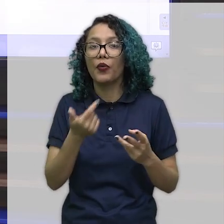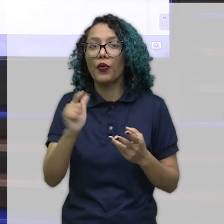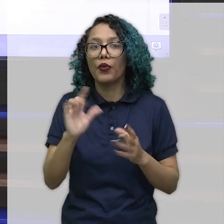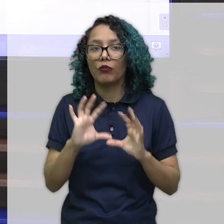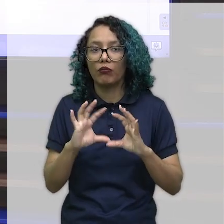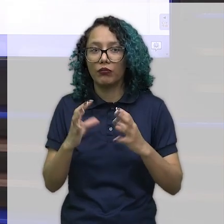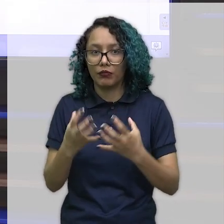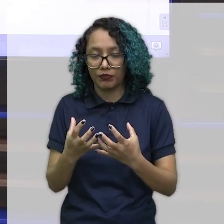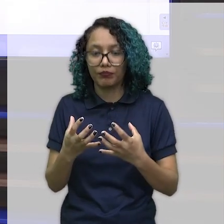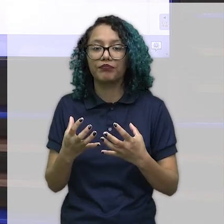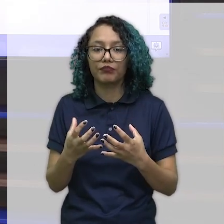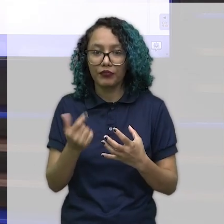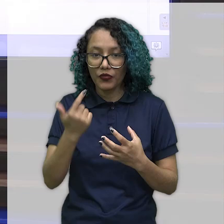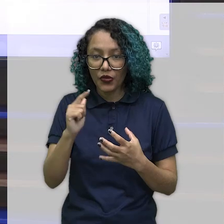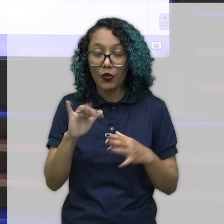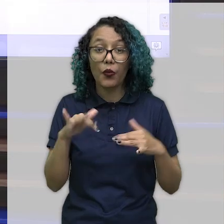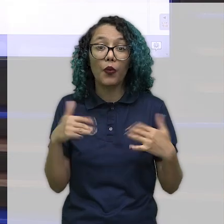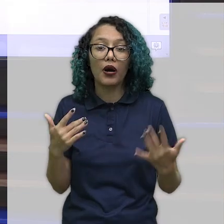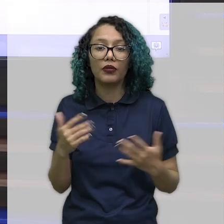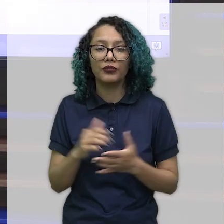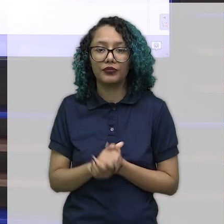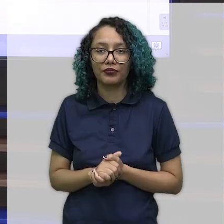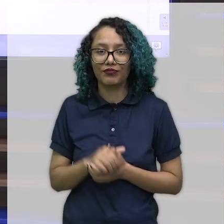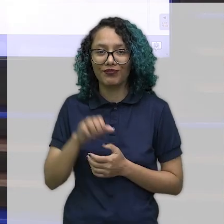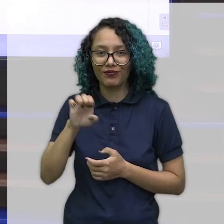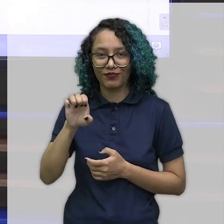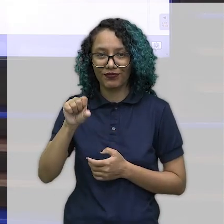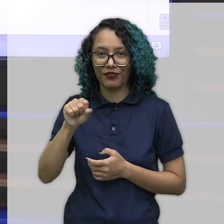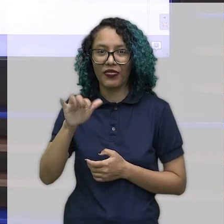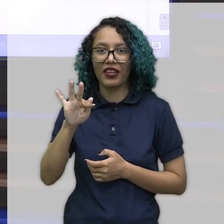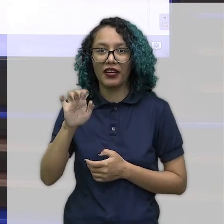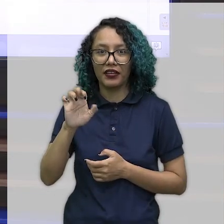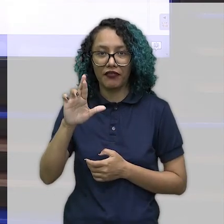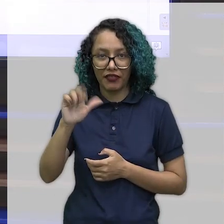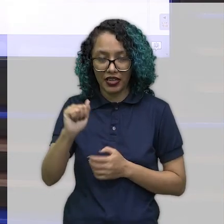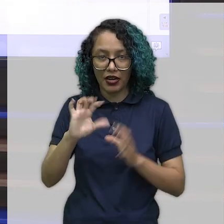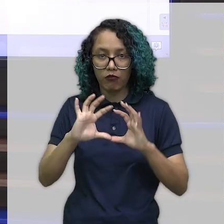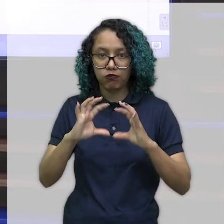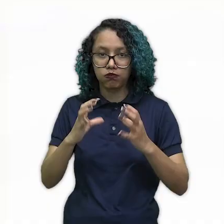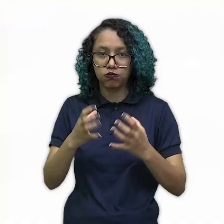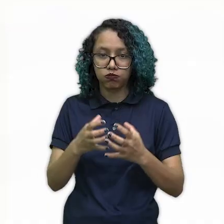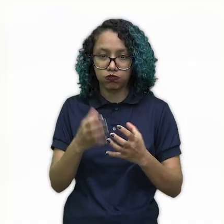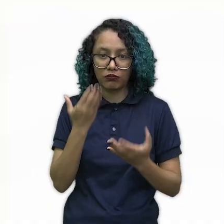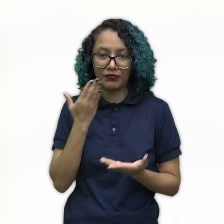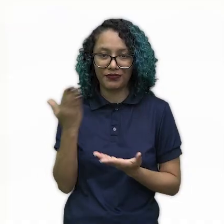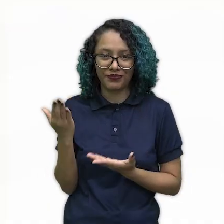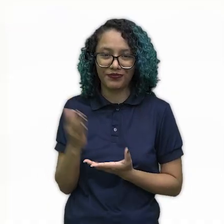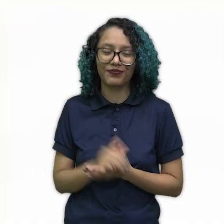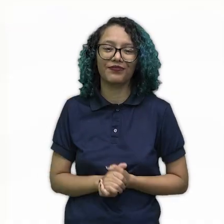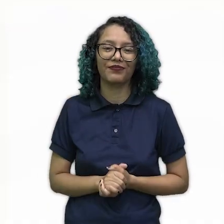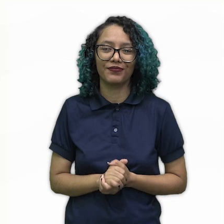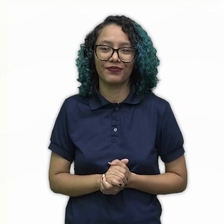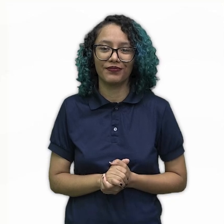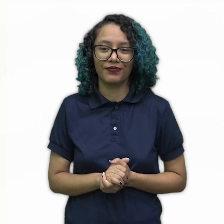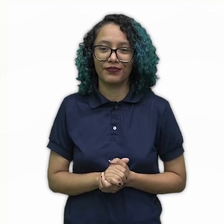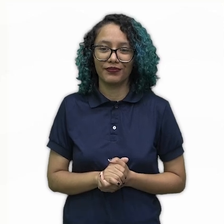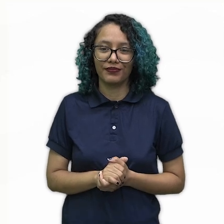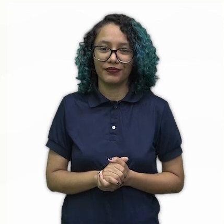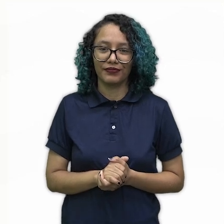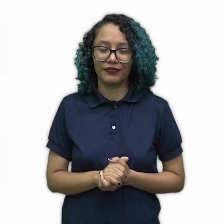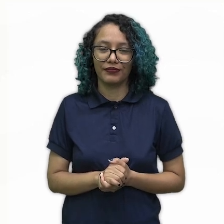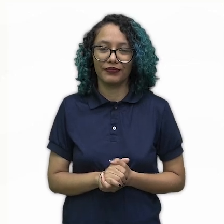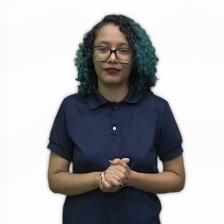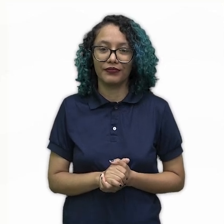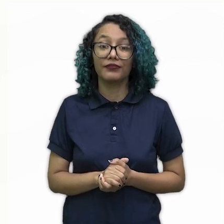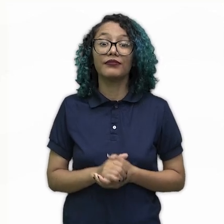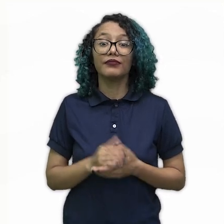corpo redondo. Agora vamos conhecer a esfera, ok? Vamos lá, vamos para a esfera.